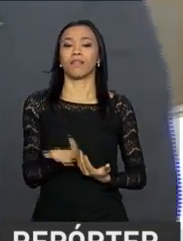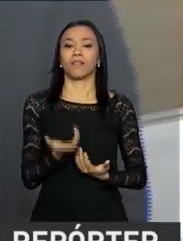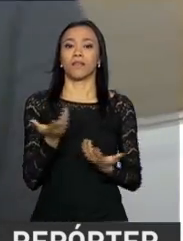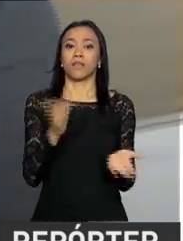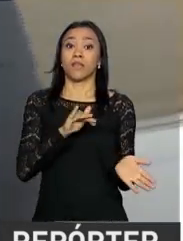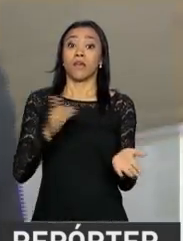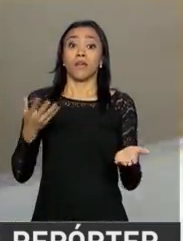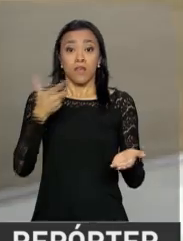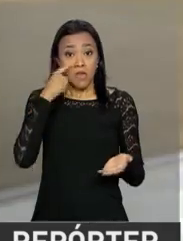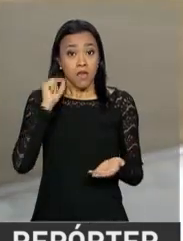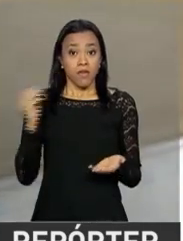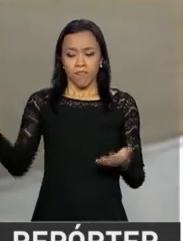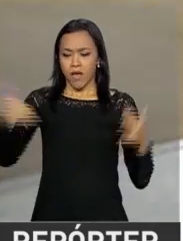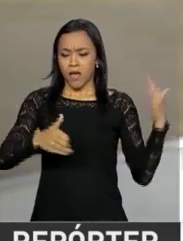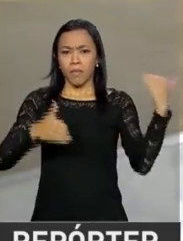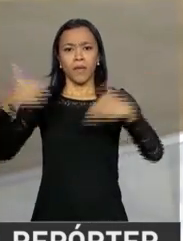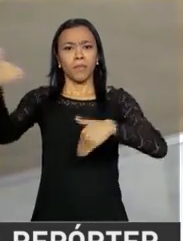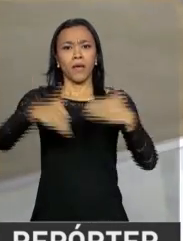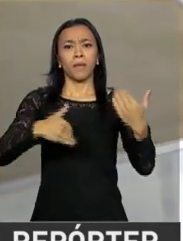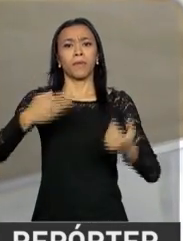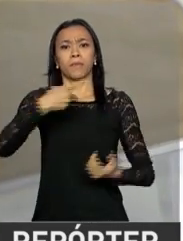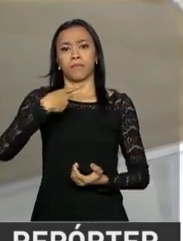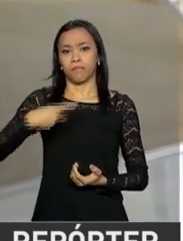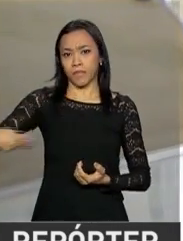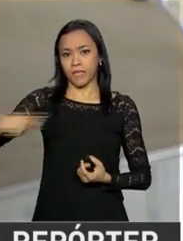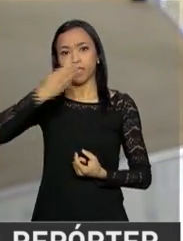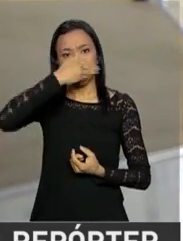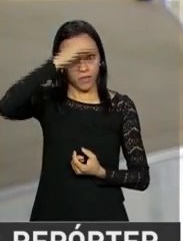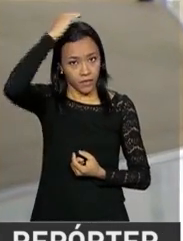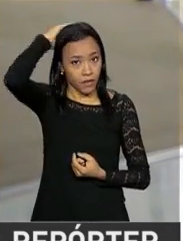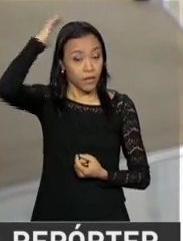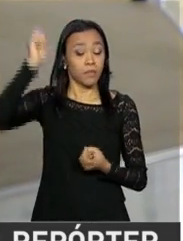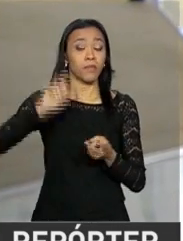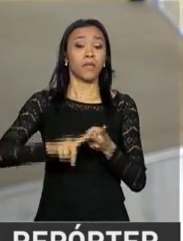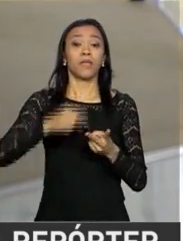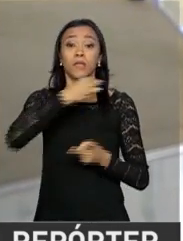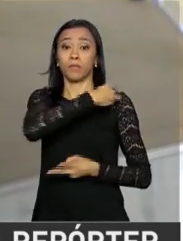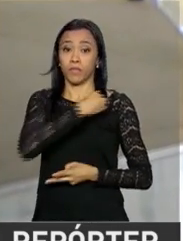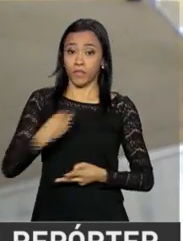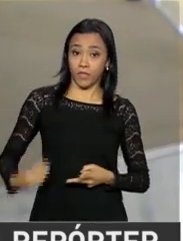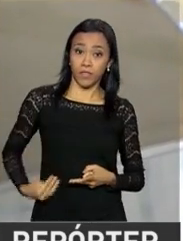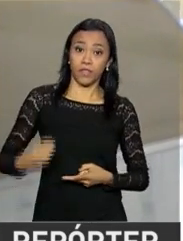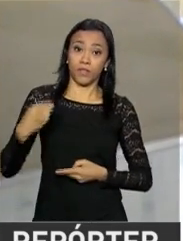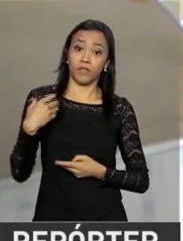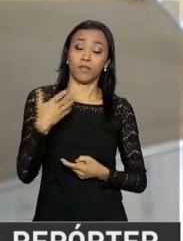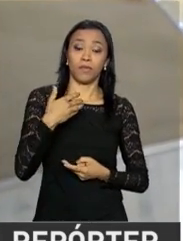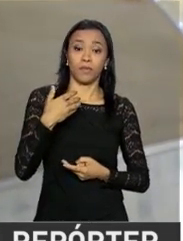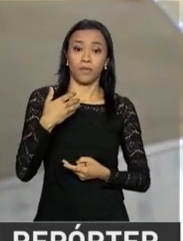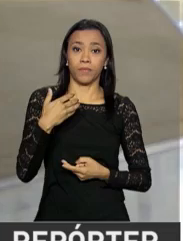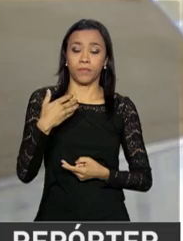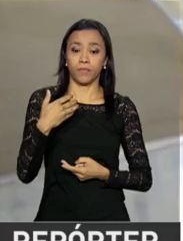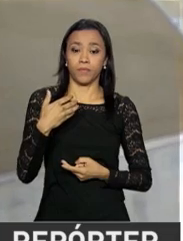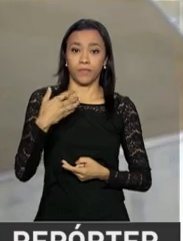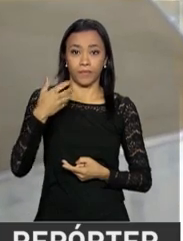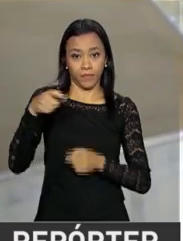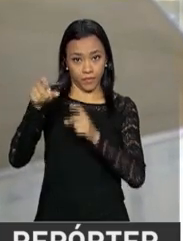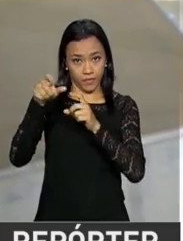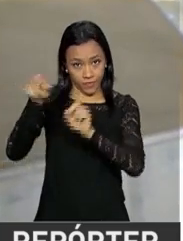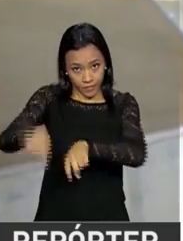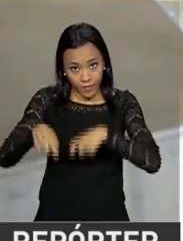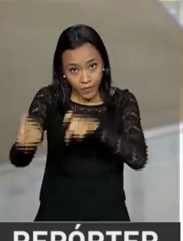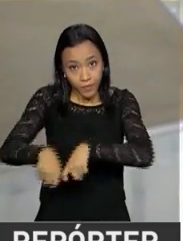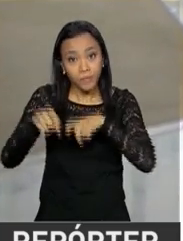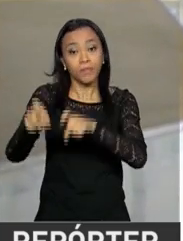presentes aqui no lançamento do novo plano o presidente em exercício Michel Temer e o ministro da Agropecuária, da Agricultura,